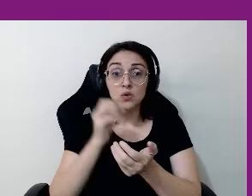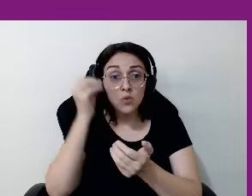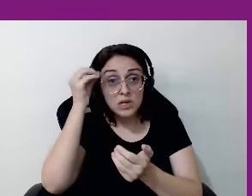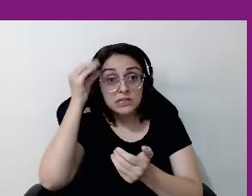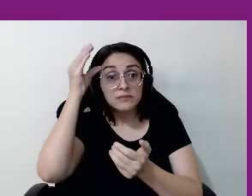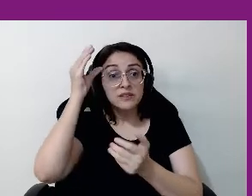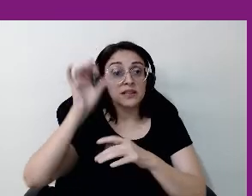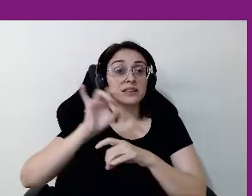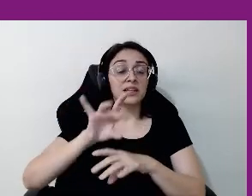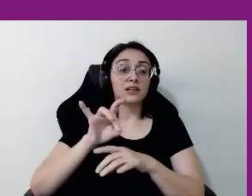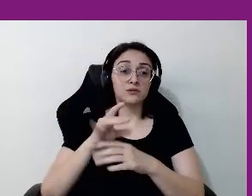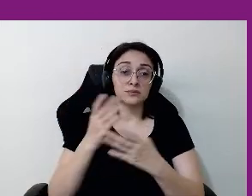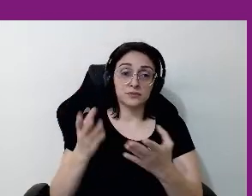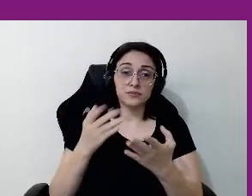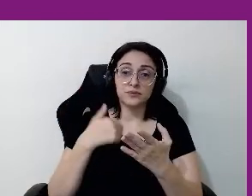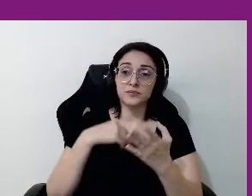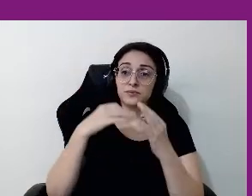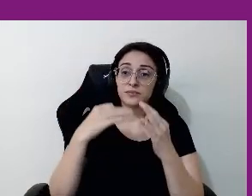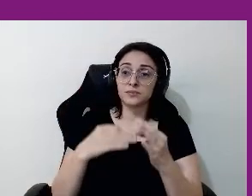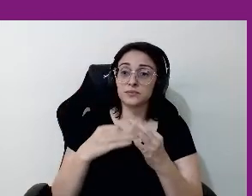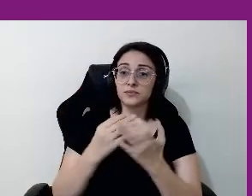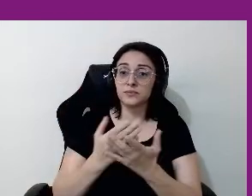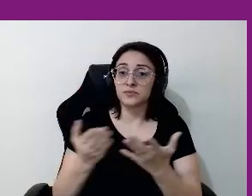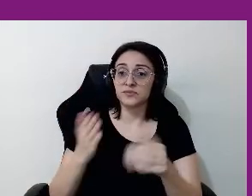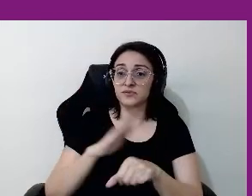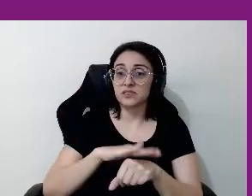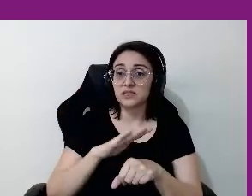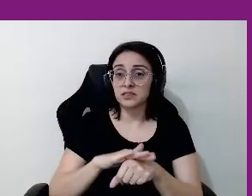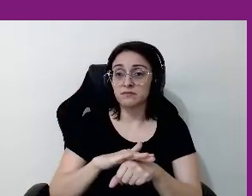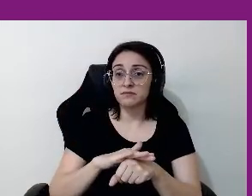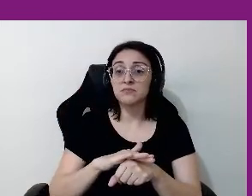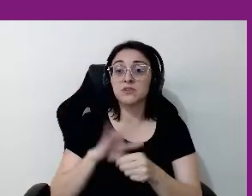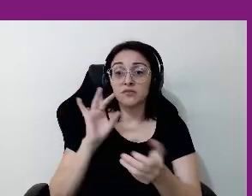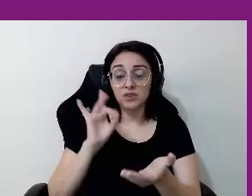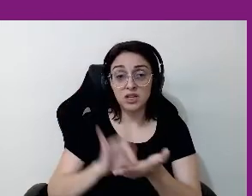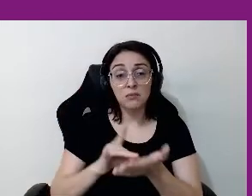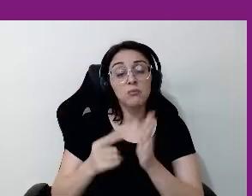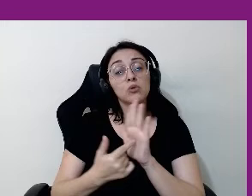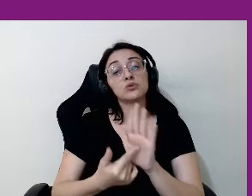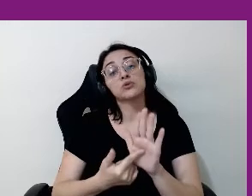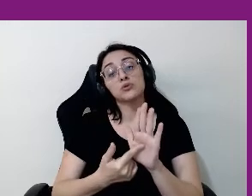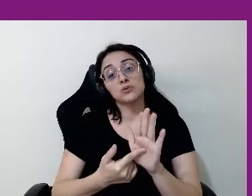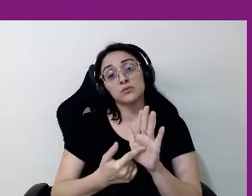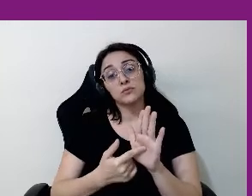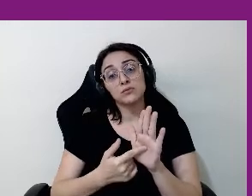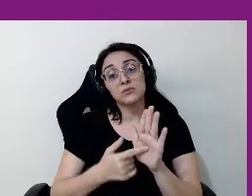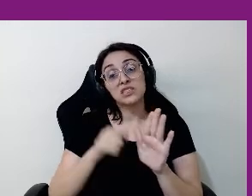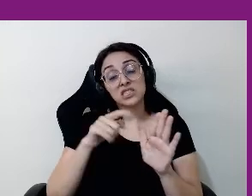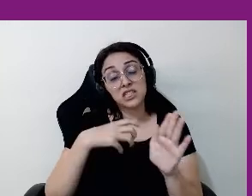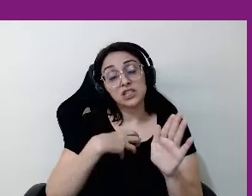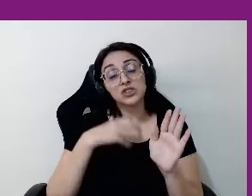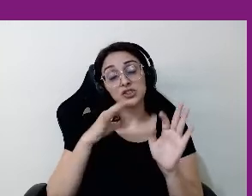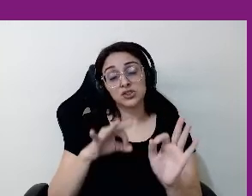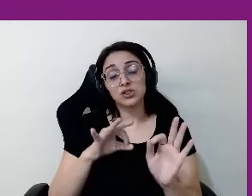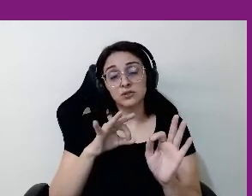conhecimento técnico, né, adequado para fazer, e, na verdade, mostrou que dessa